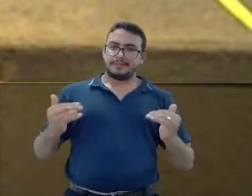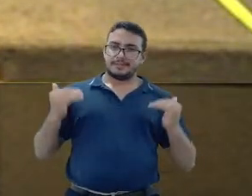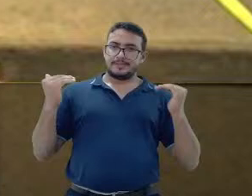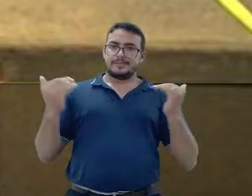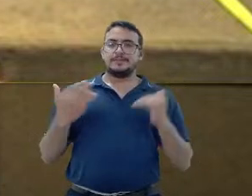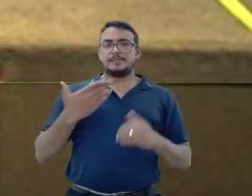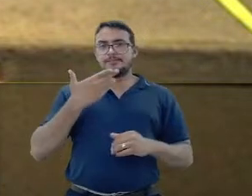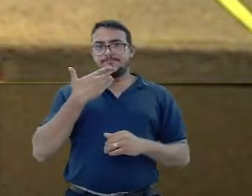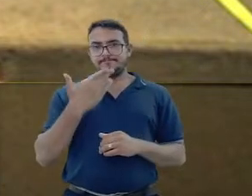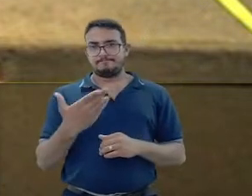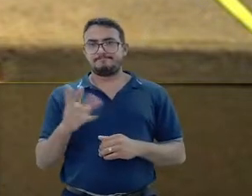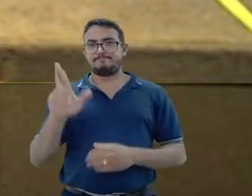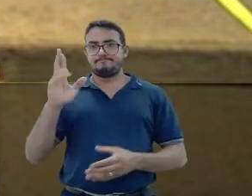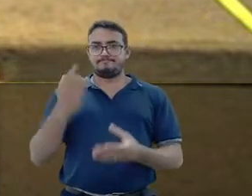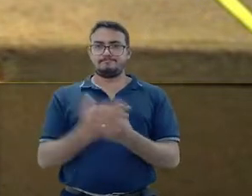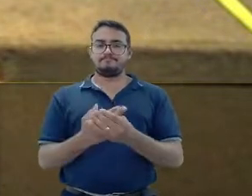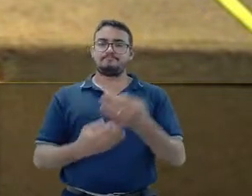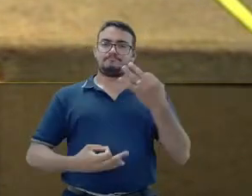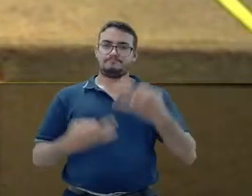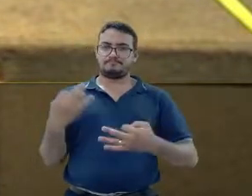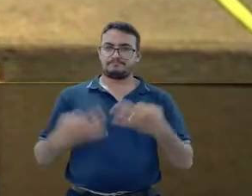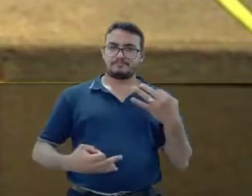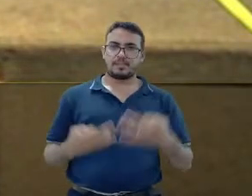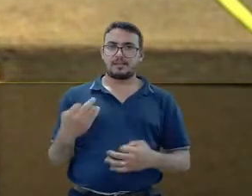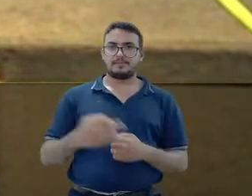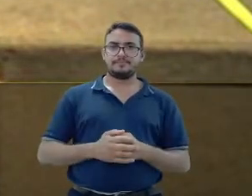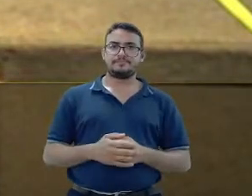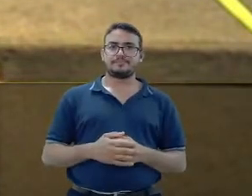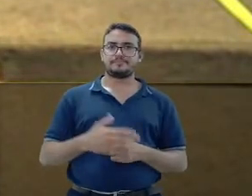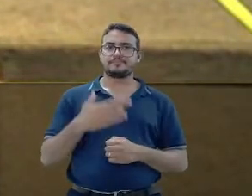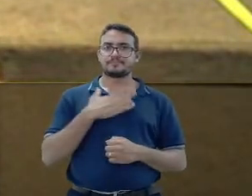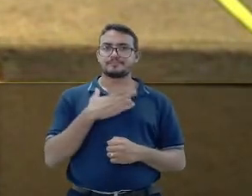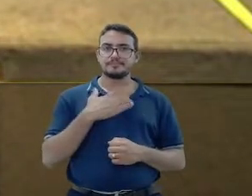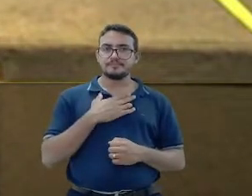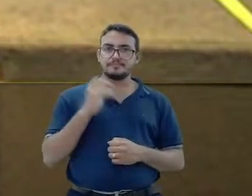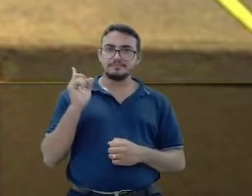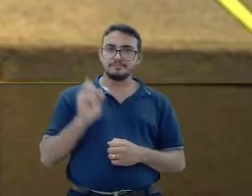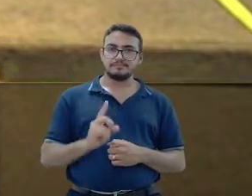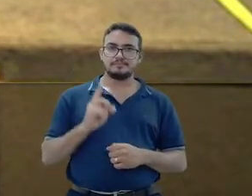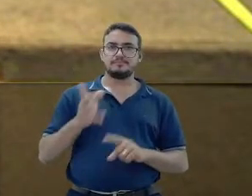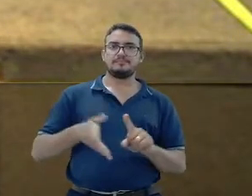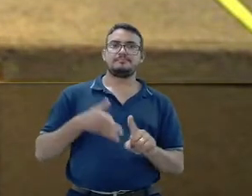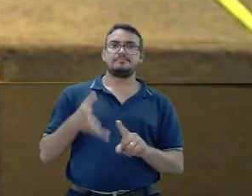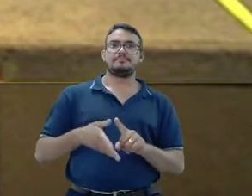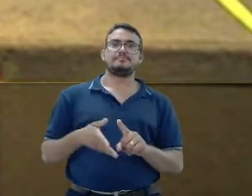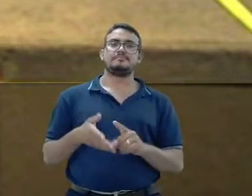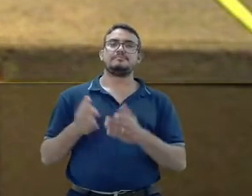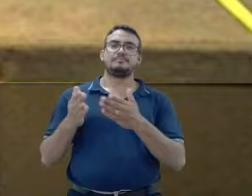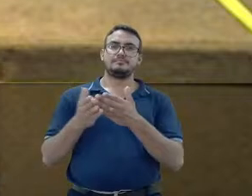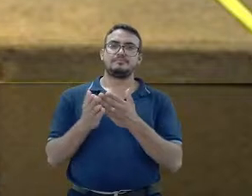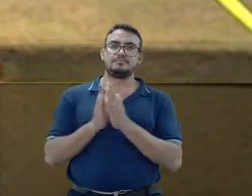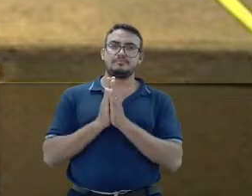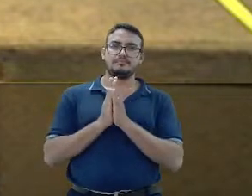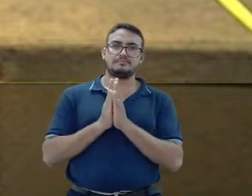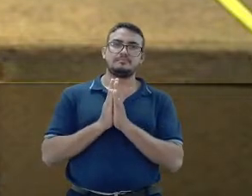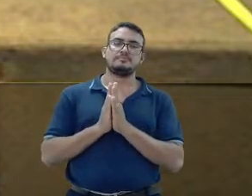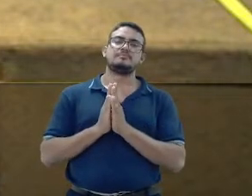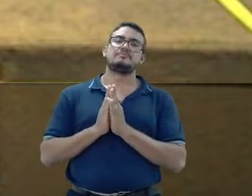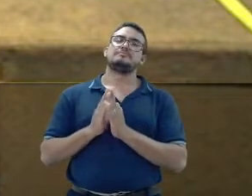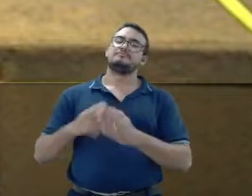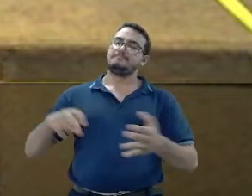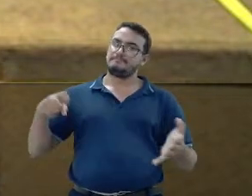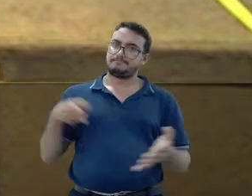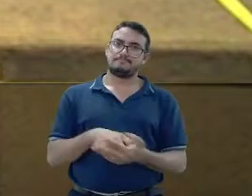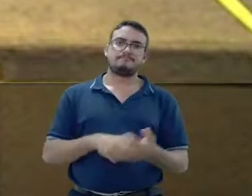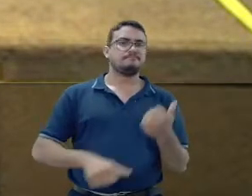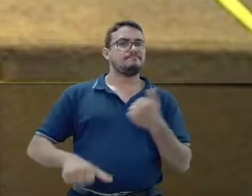ao relator, né, venho através dessa aqui pedir a reforma, né, o conhecimento do recurso